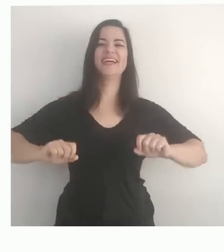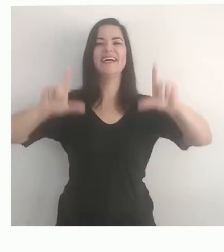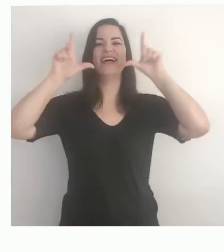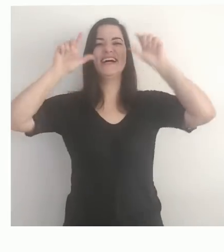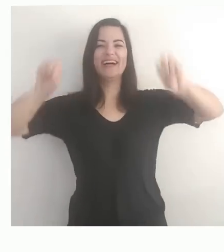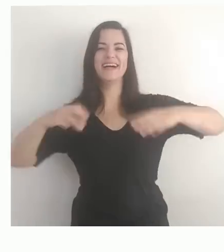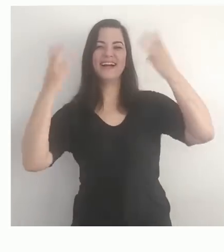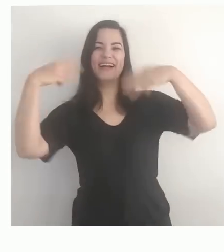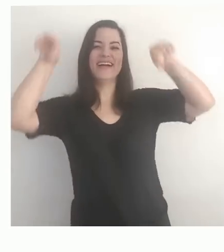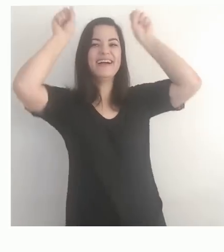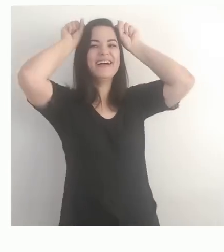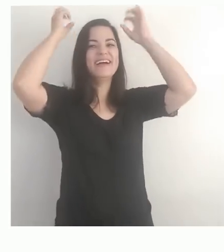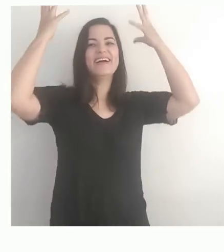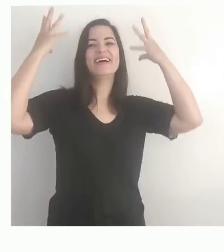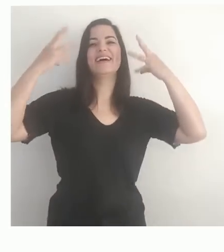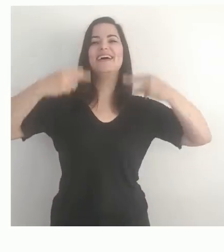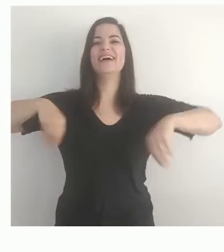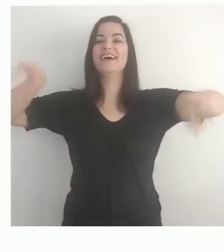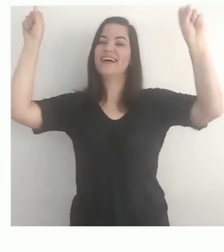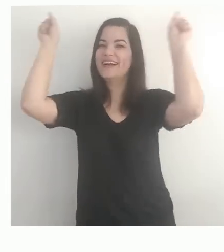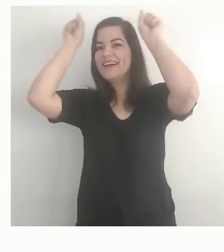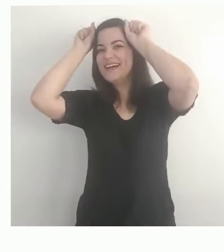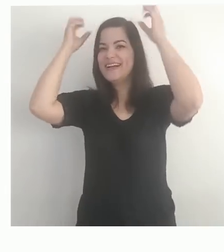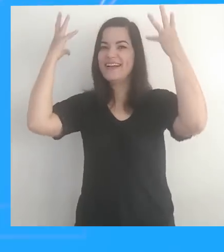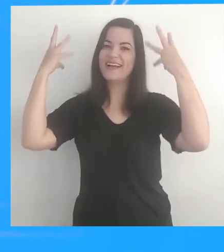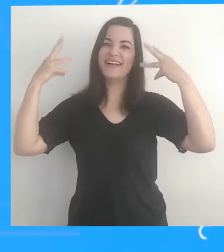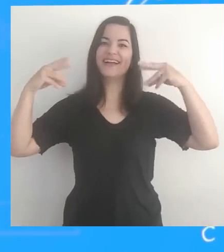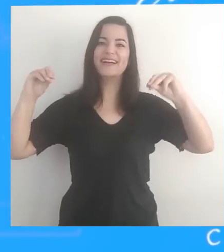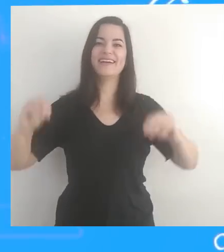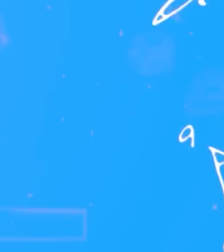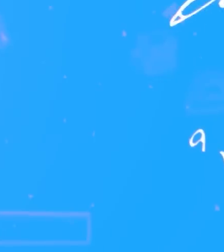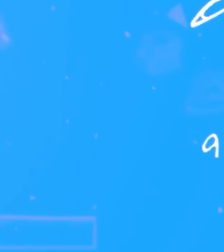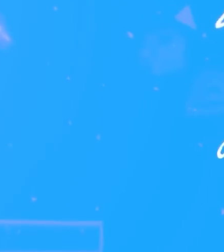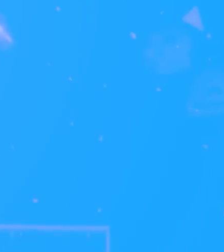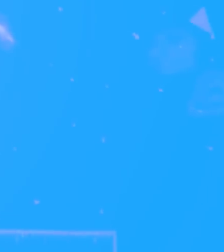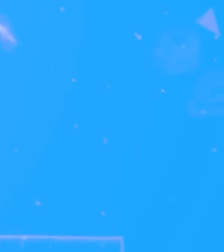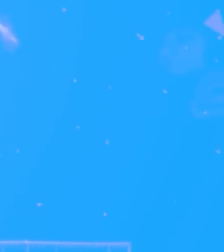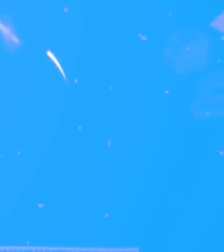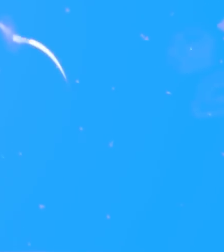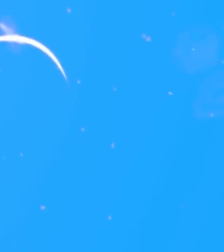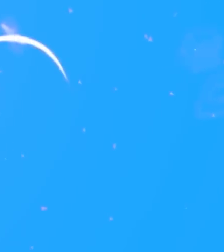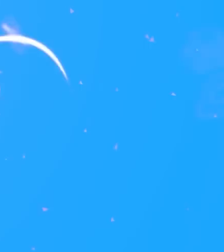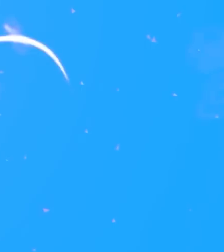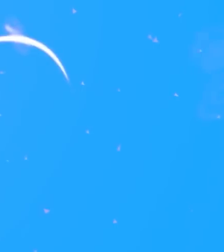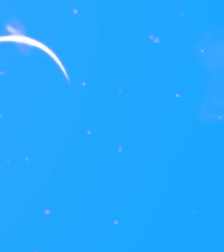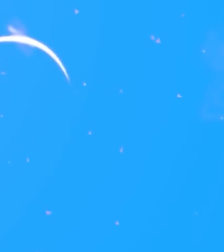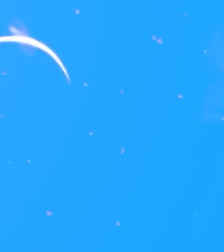show da Luna. Luna, Luna.